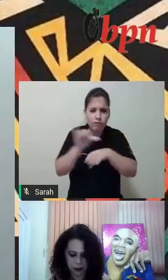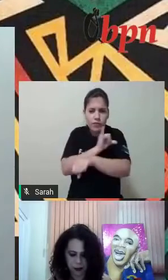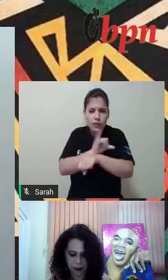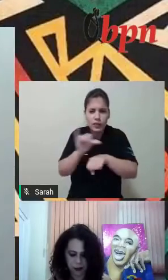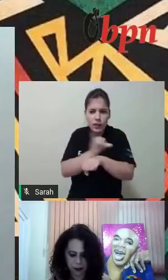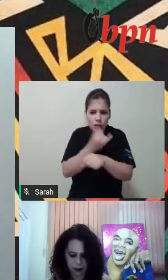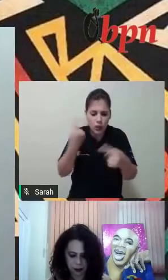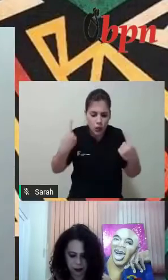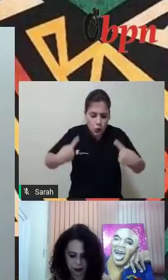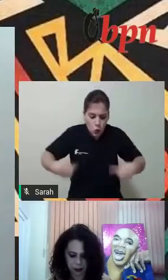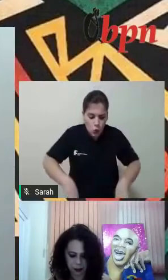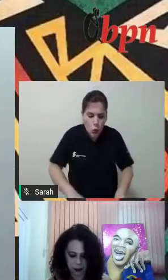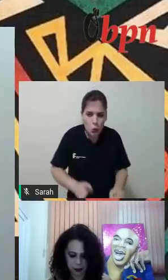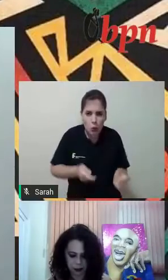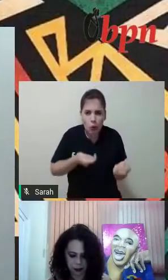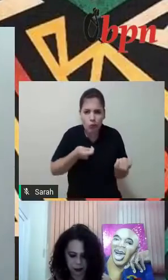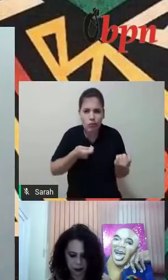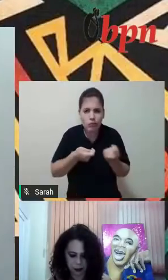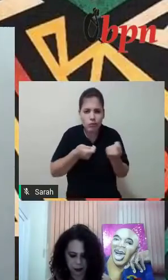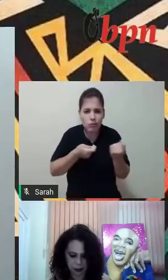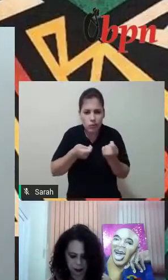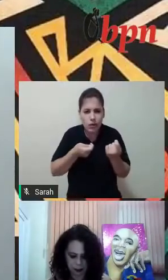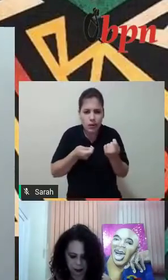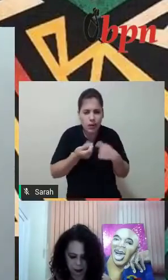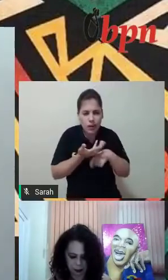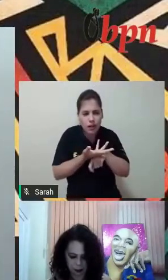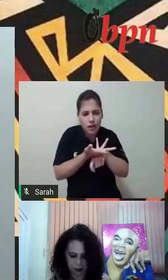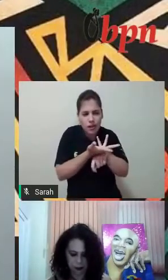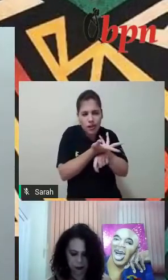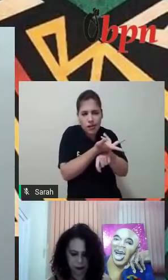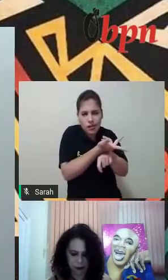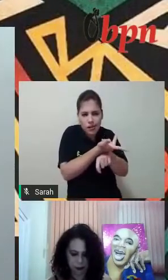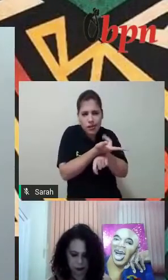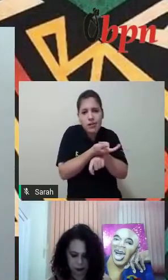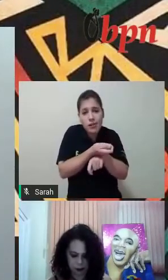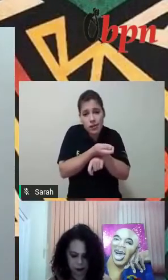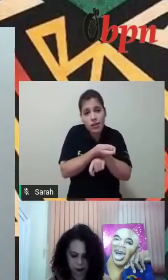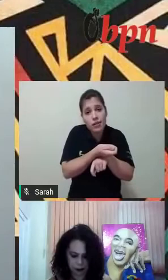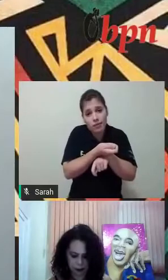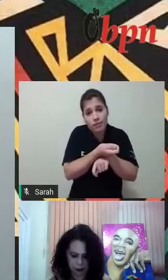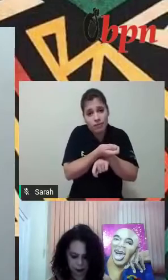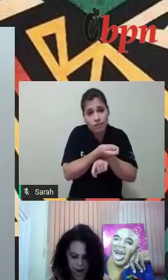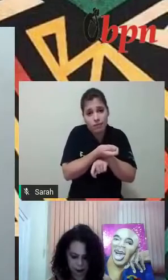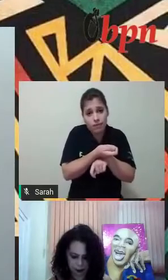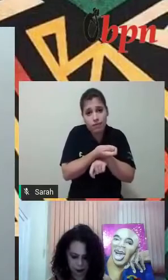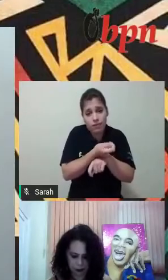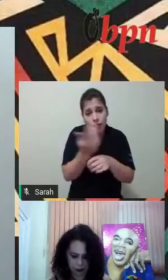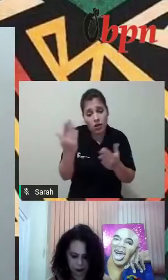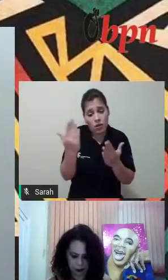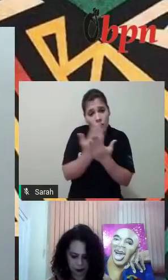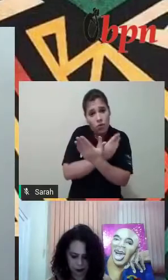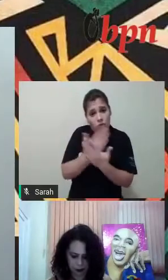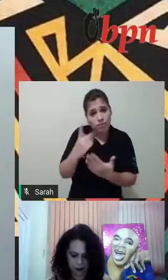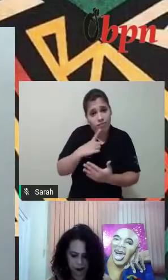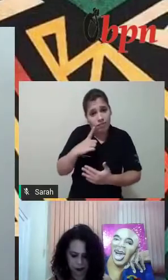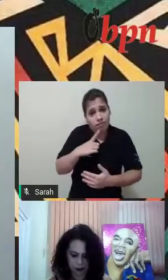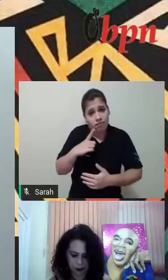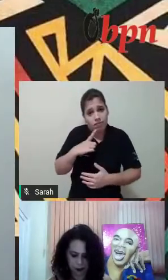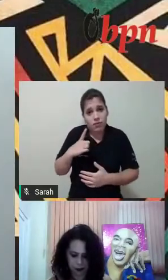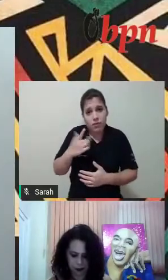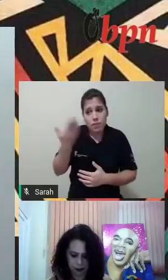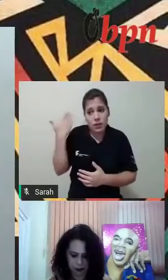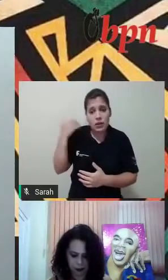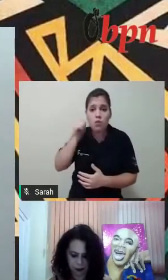de sedução, astúcia, né? É a arma mais eficaz que algumas africanas